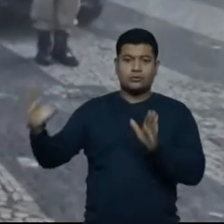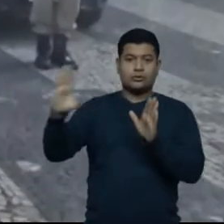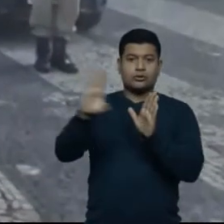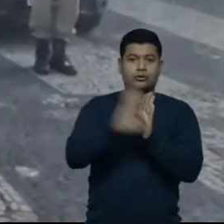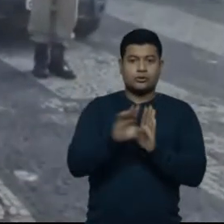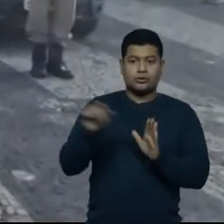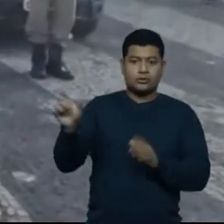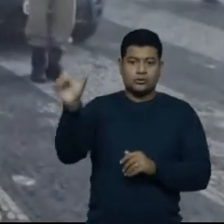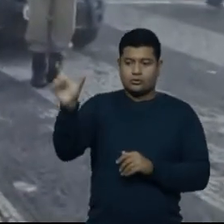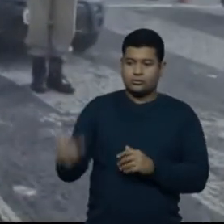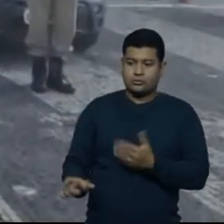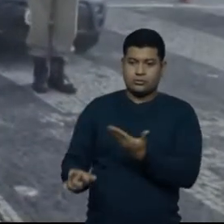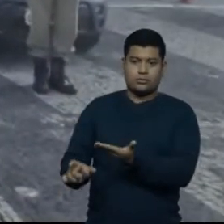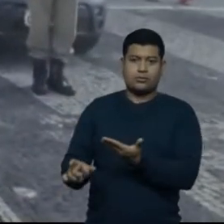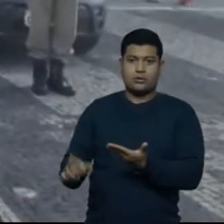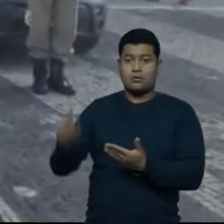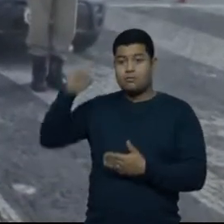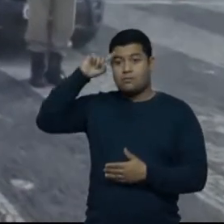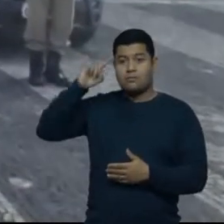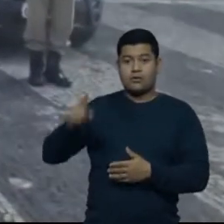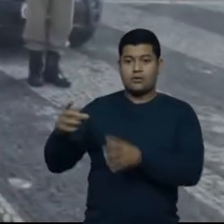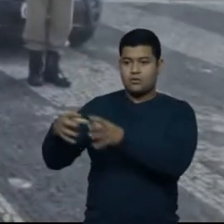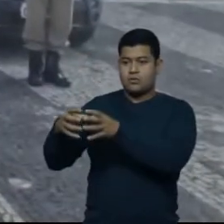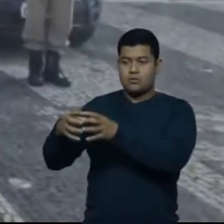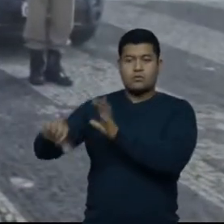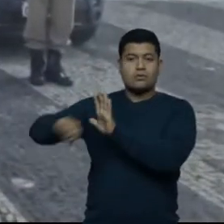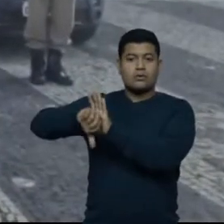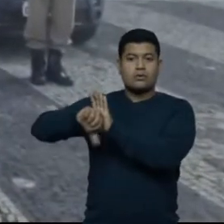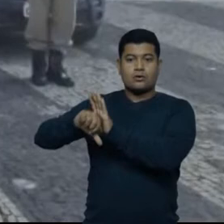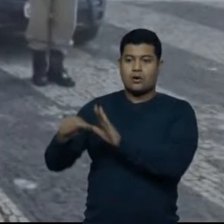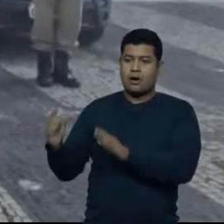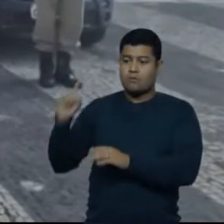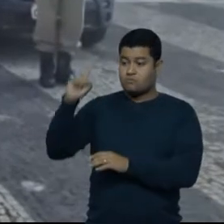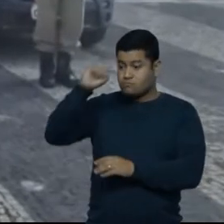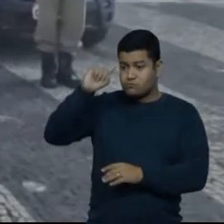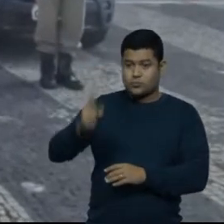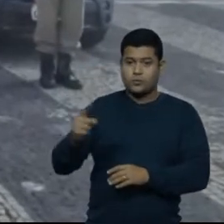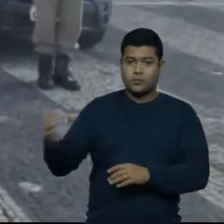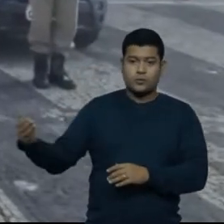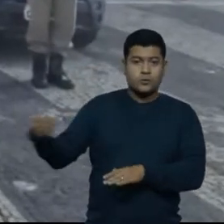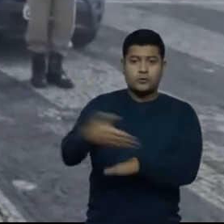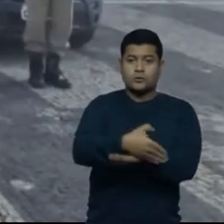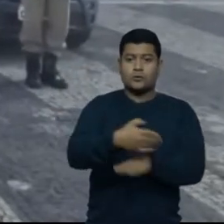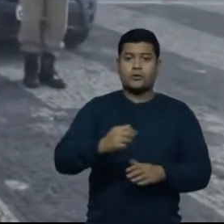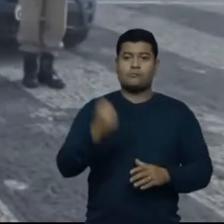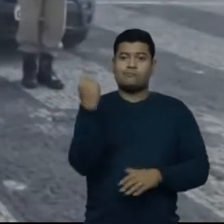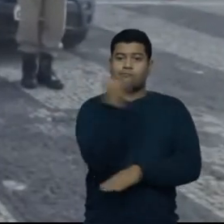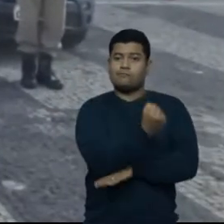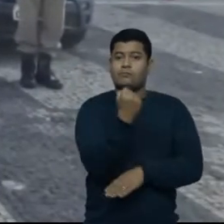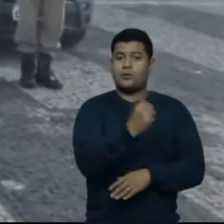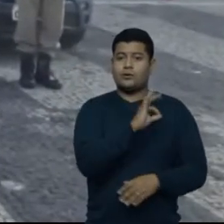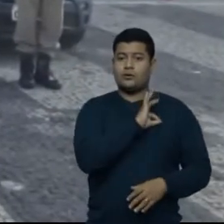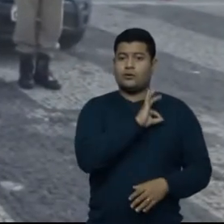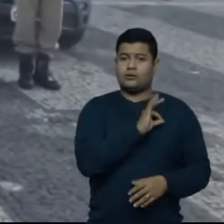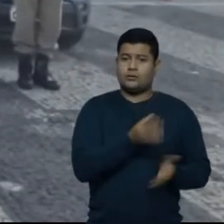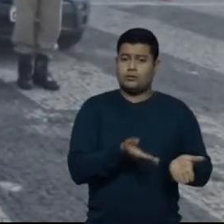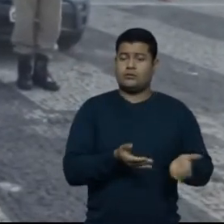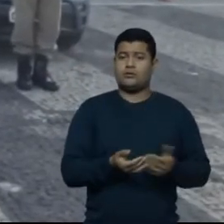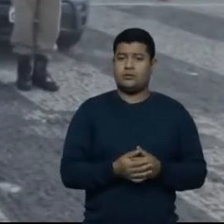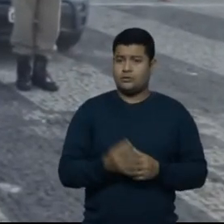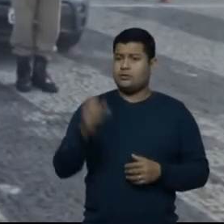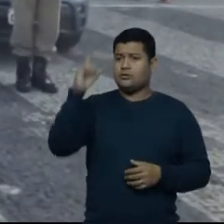uma facção criminosa, que é muito difícil, porque o policial está fardado,